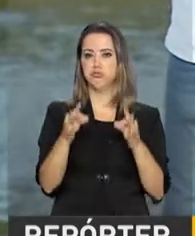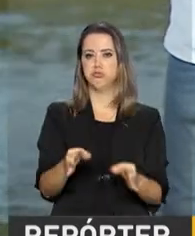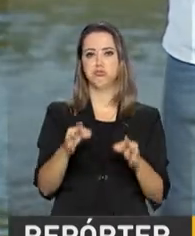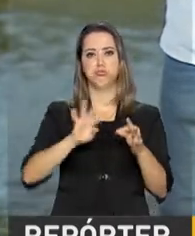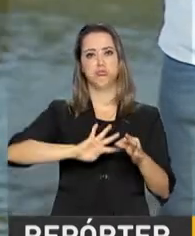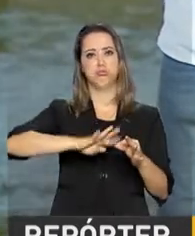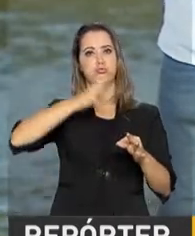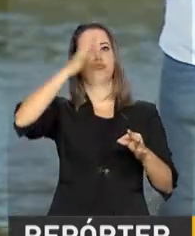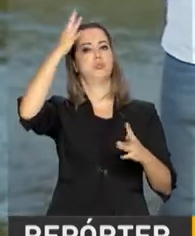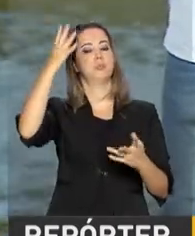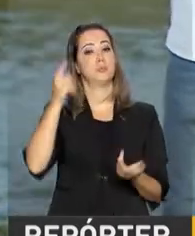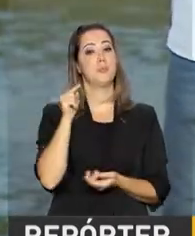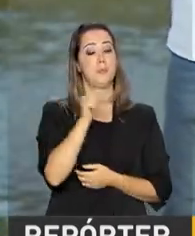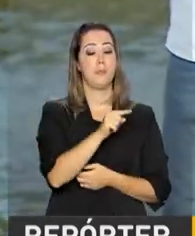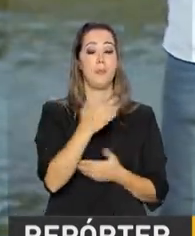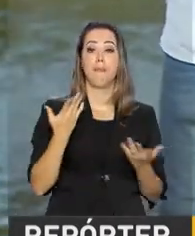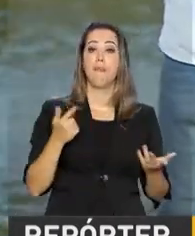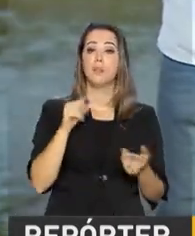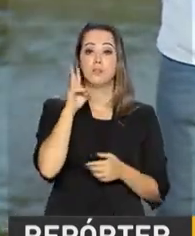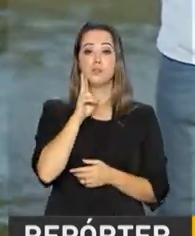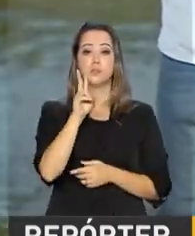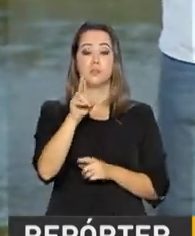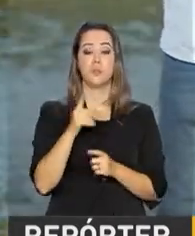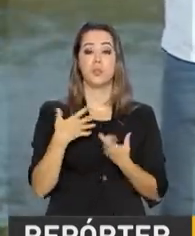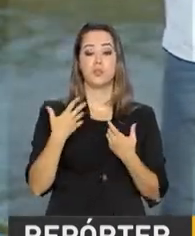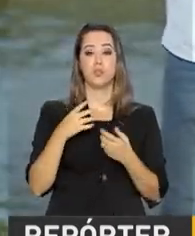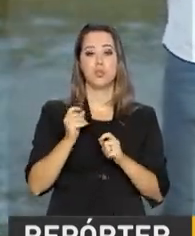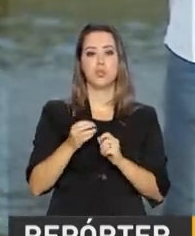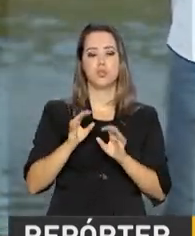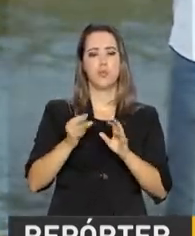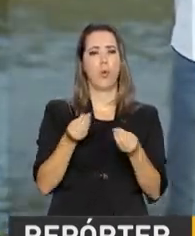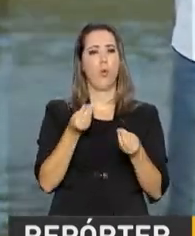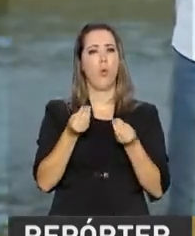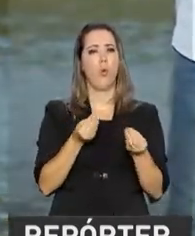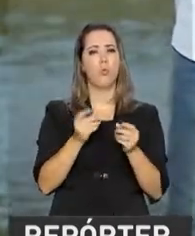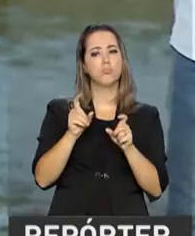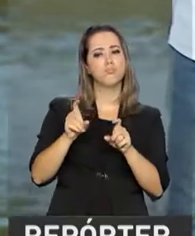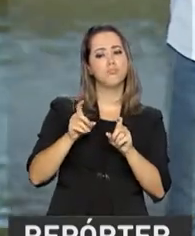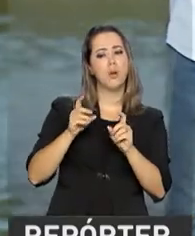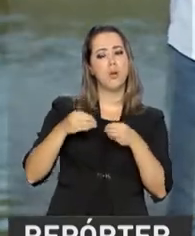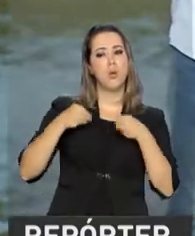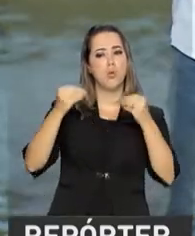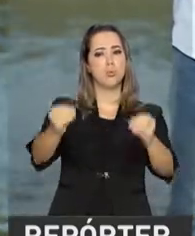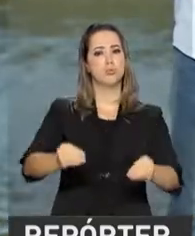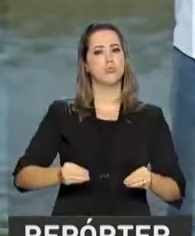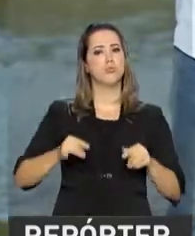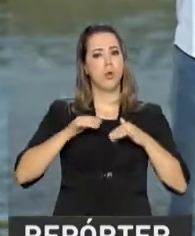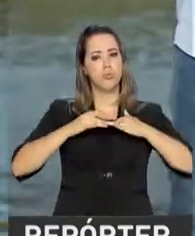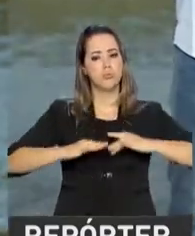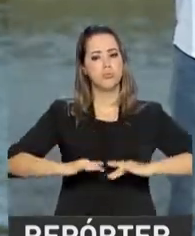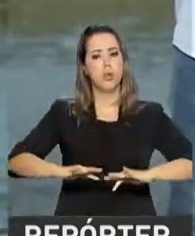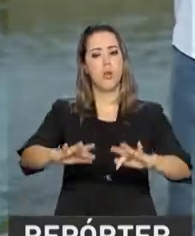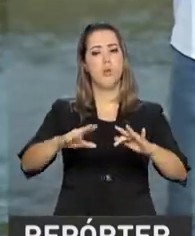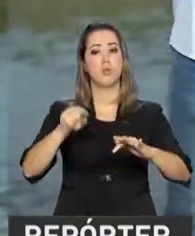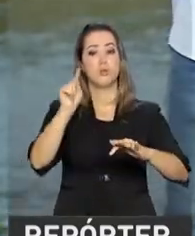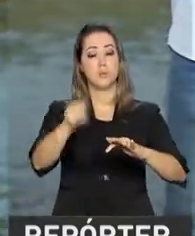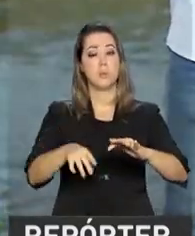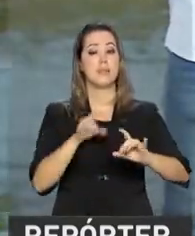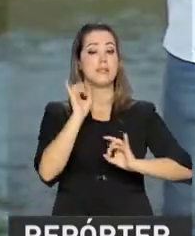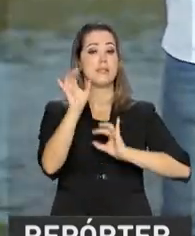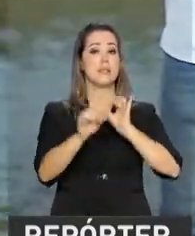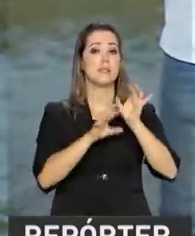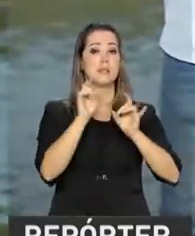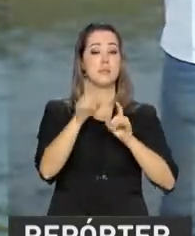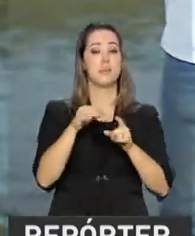aquecido atividade da tila apicultura tem outro ponto forte a prática de manejo considerado uma espécie